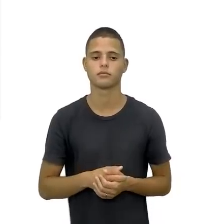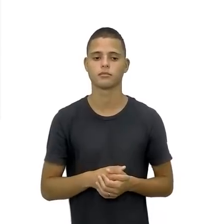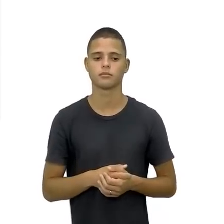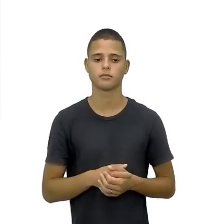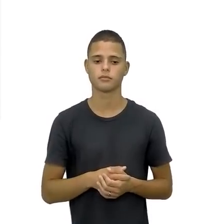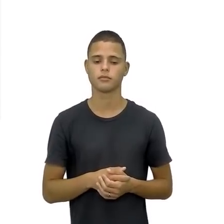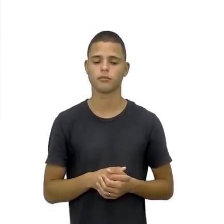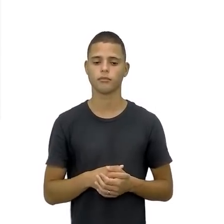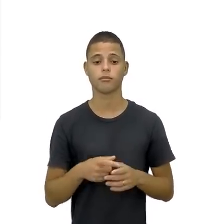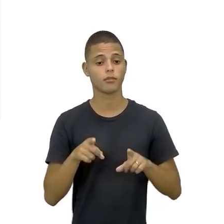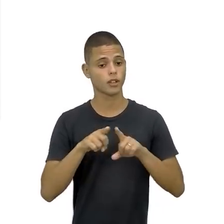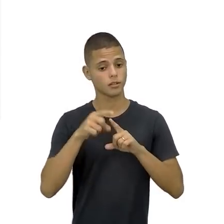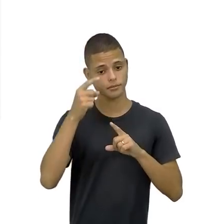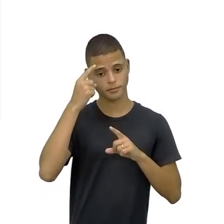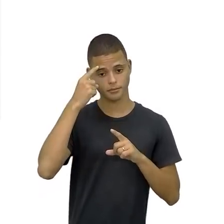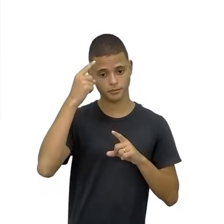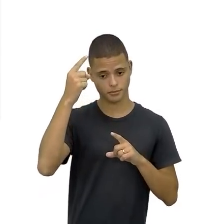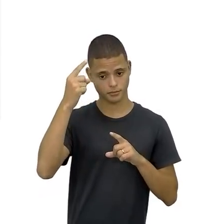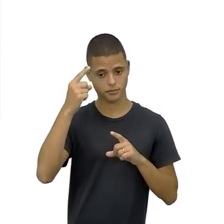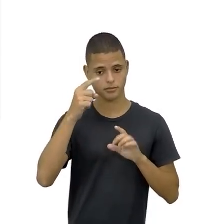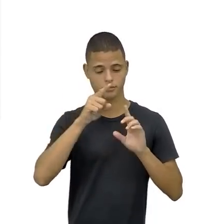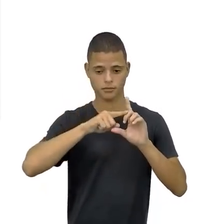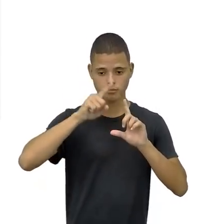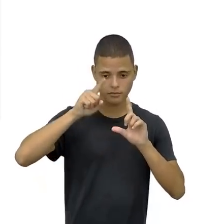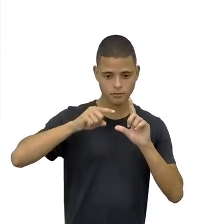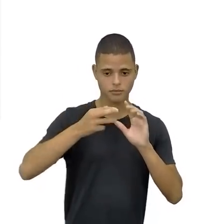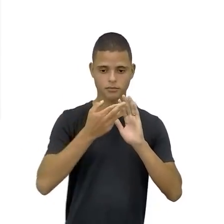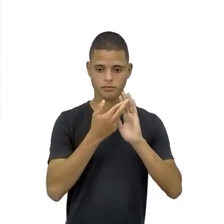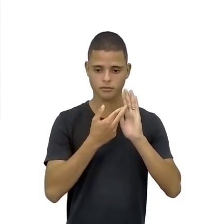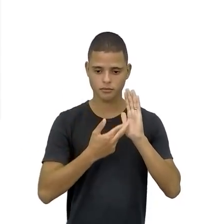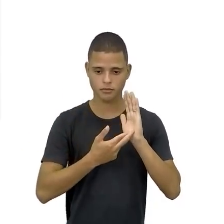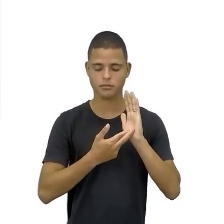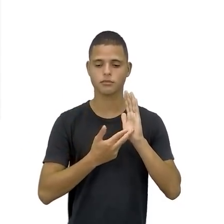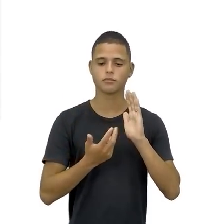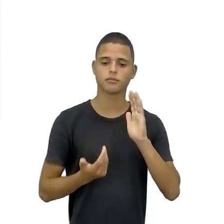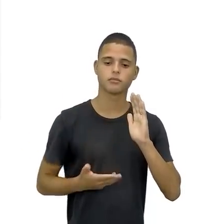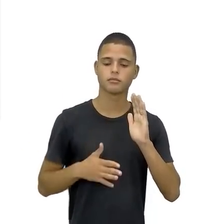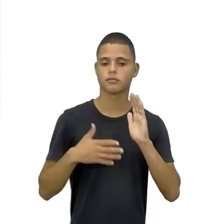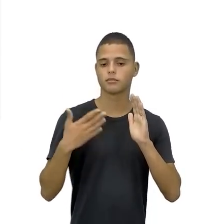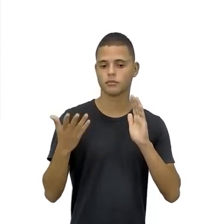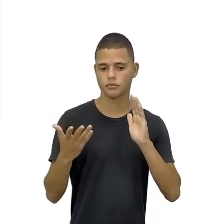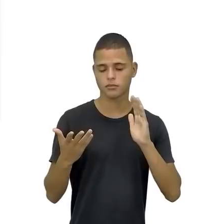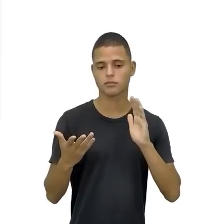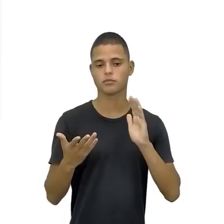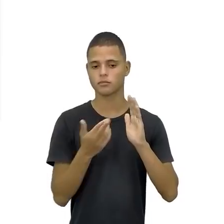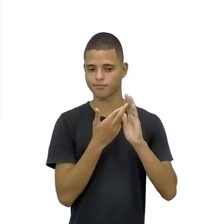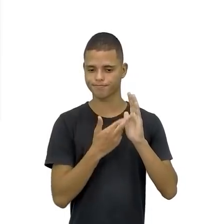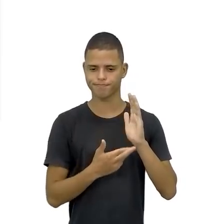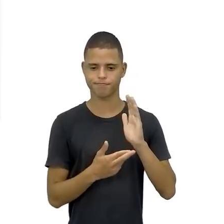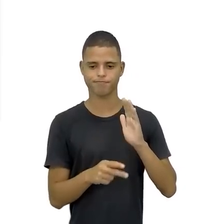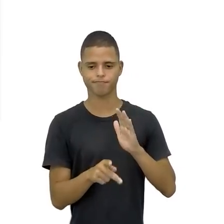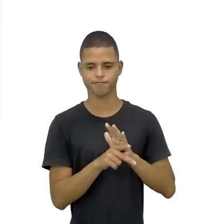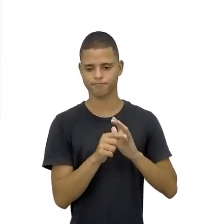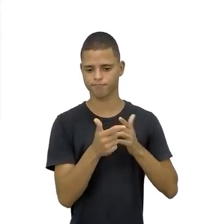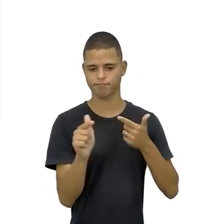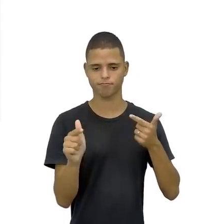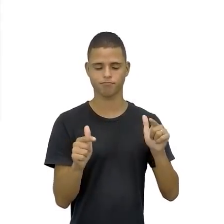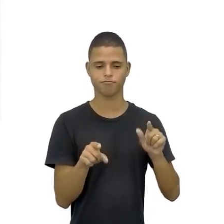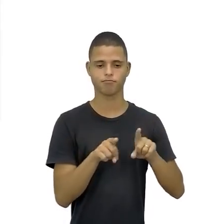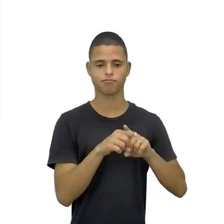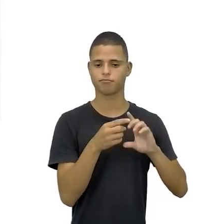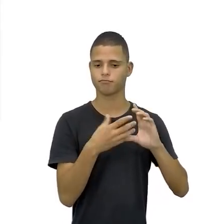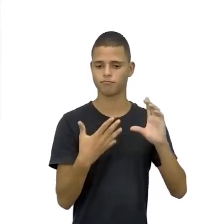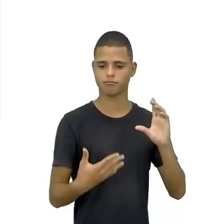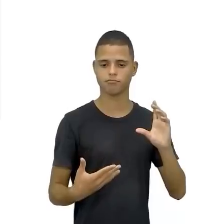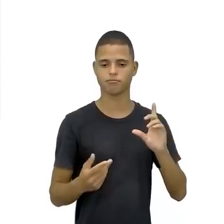essa ideia de esquema, infográfico, relatório, relato multimediático de campo, entre outros, e os aspectos